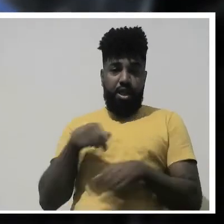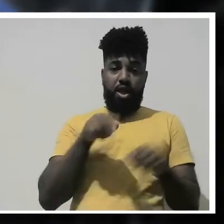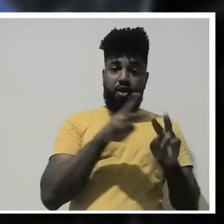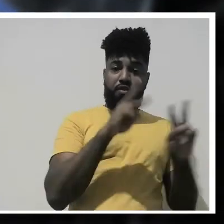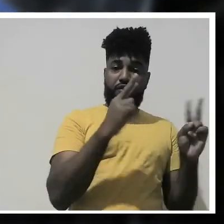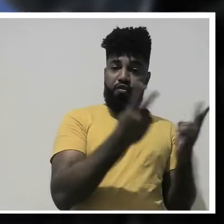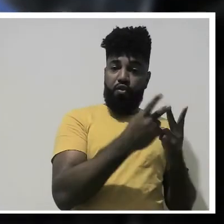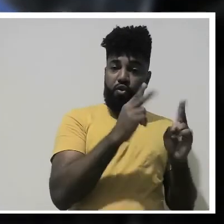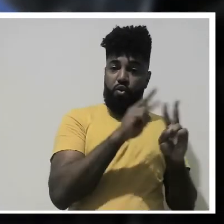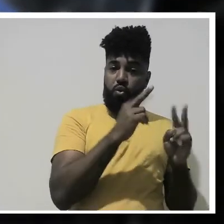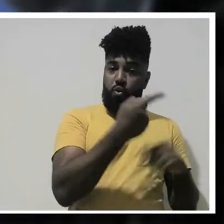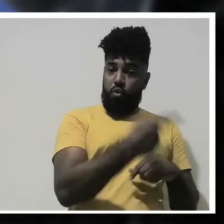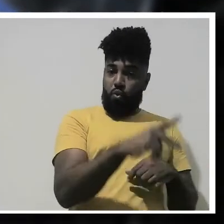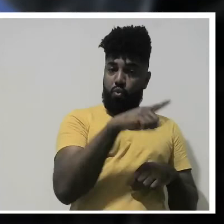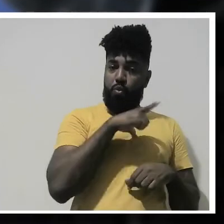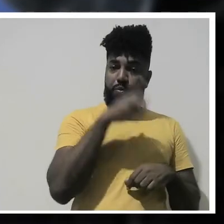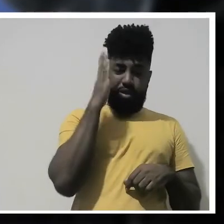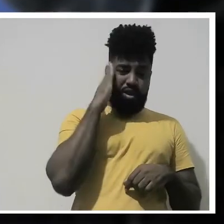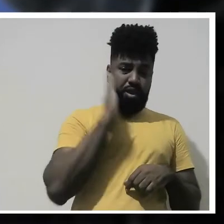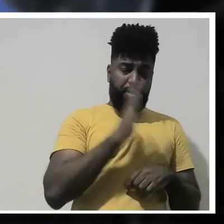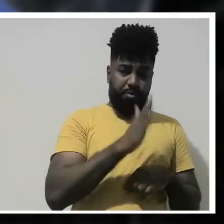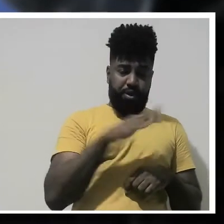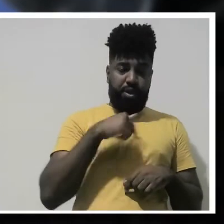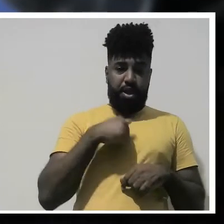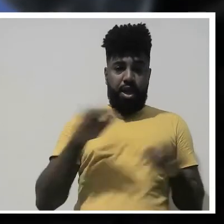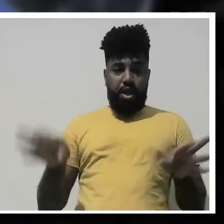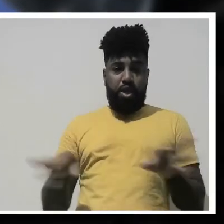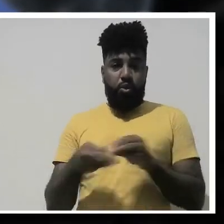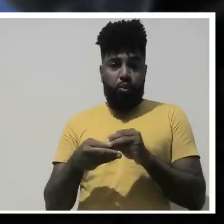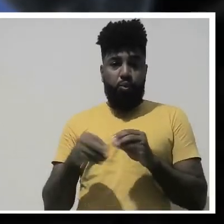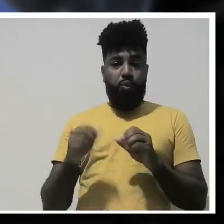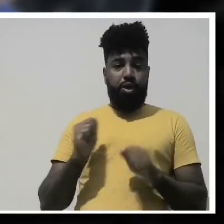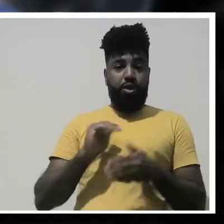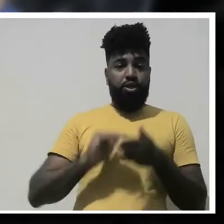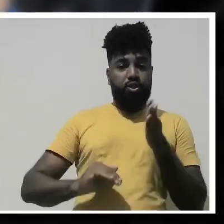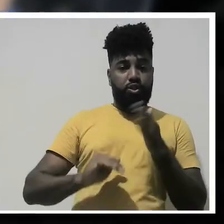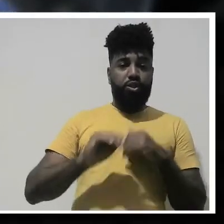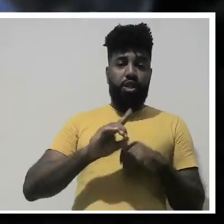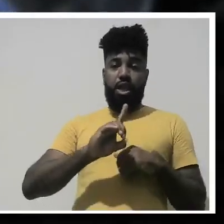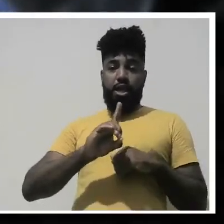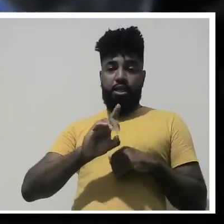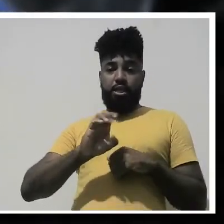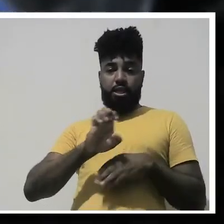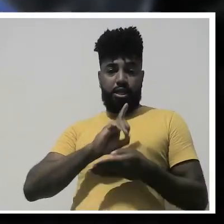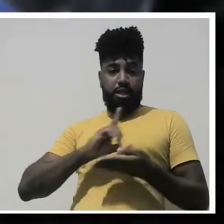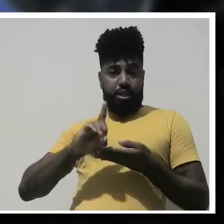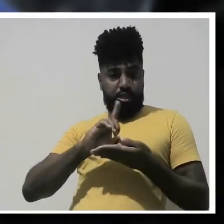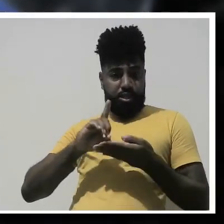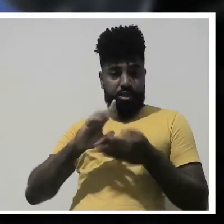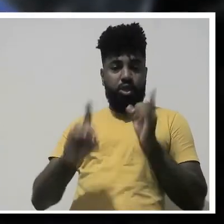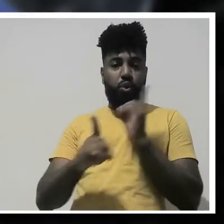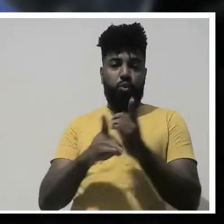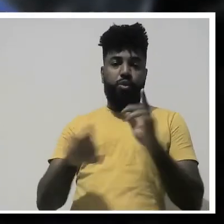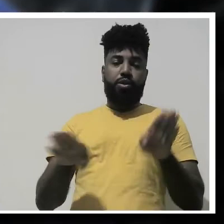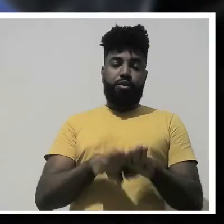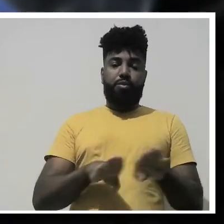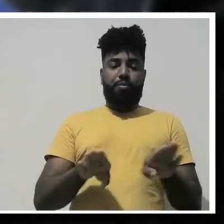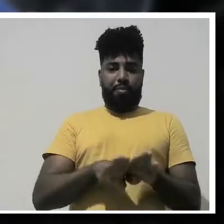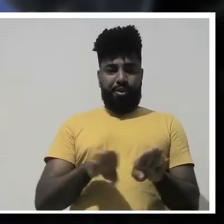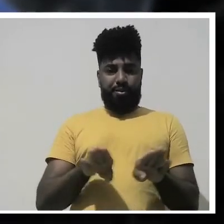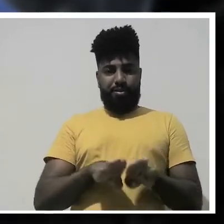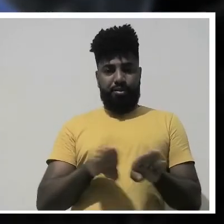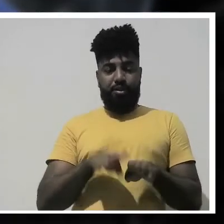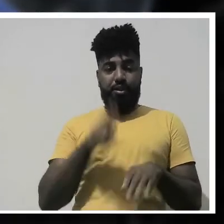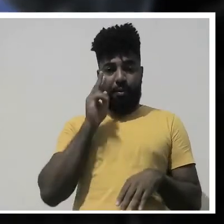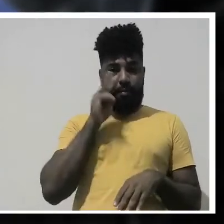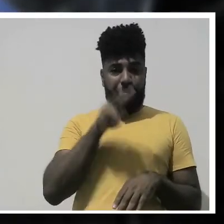na calibração dele, a gente encontra a densidade dessa solução. Então nós vamos fazer esse procedimento para cada uma das 4 soluções que nós